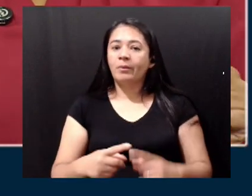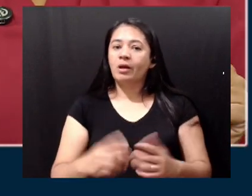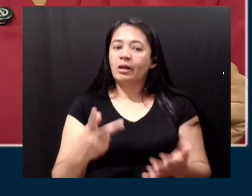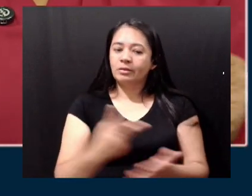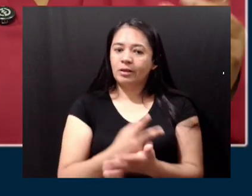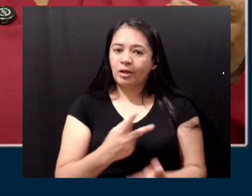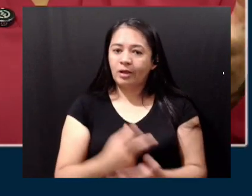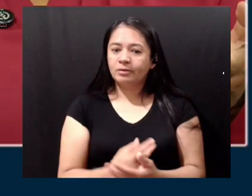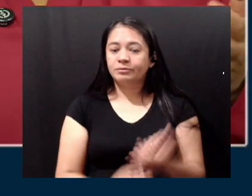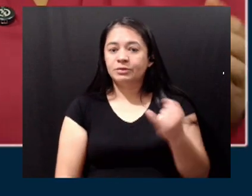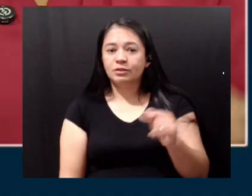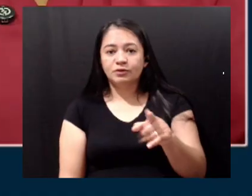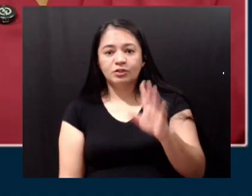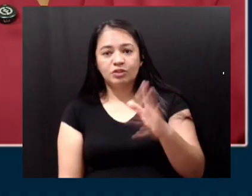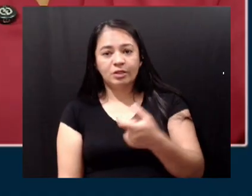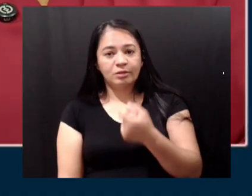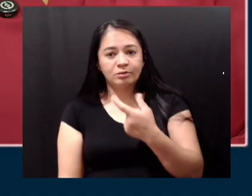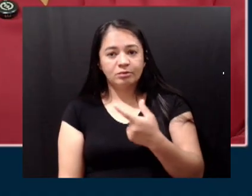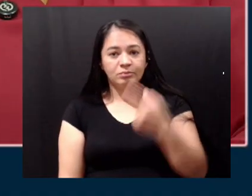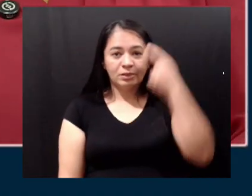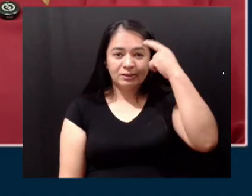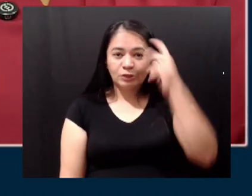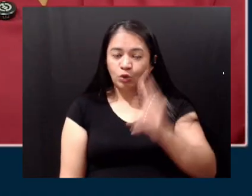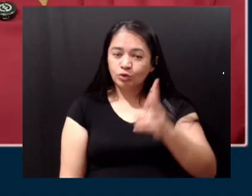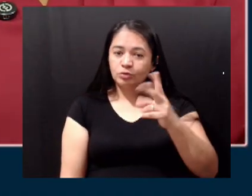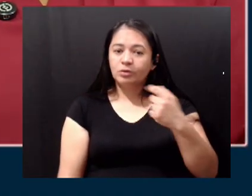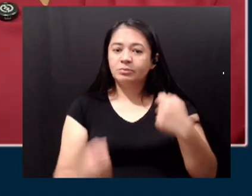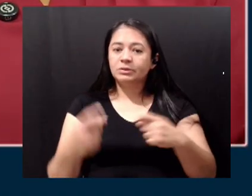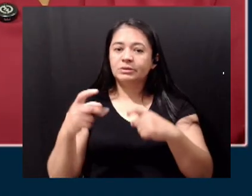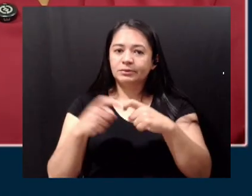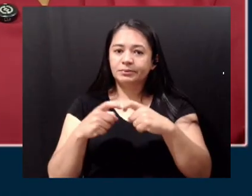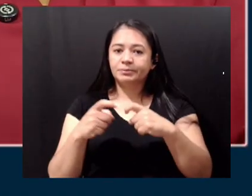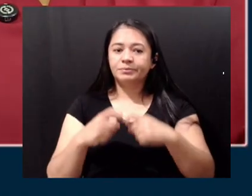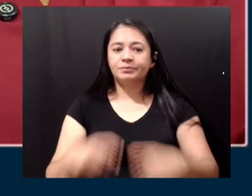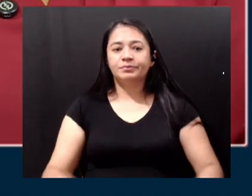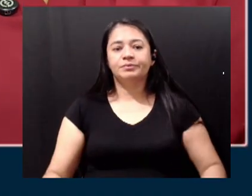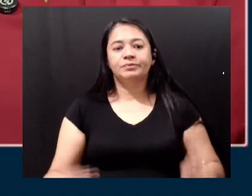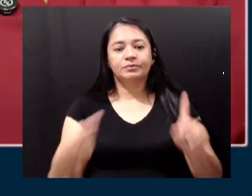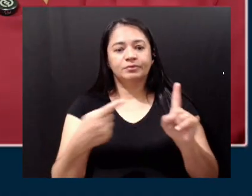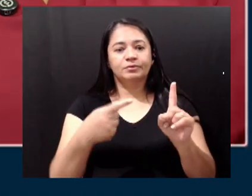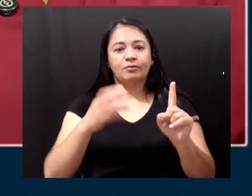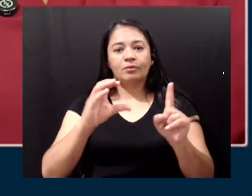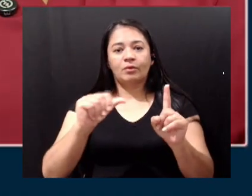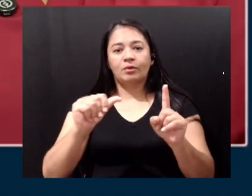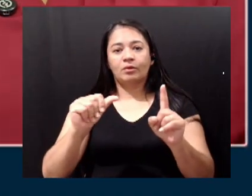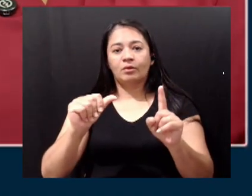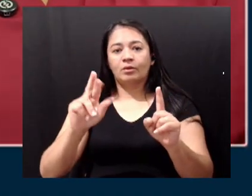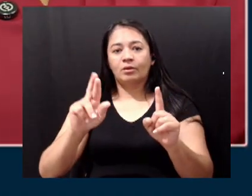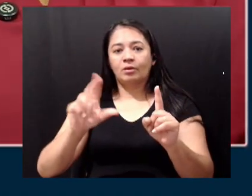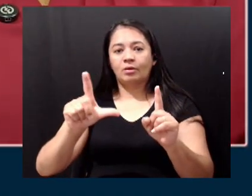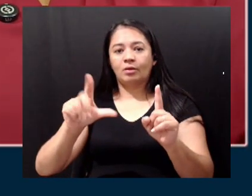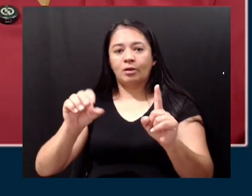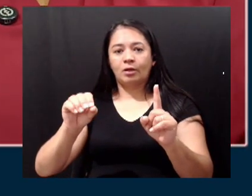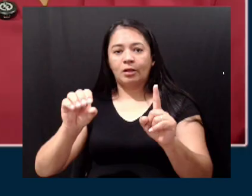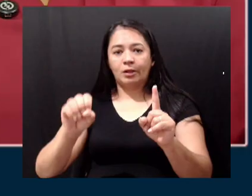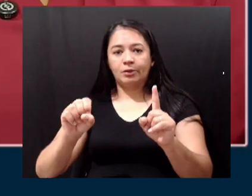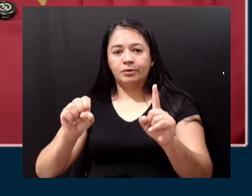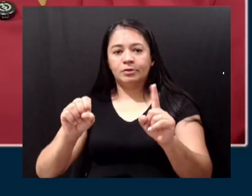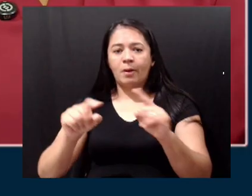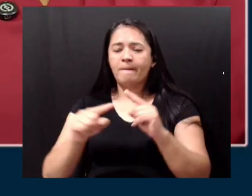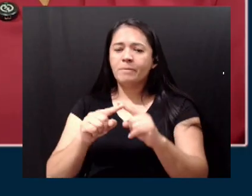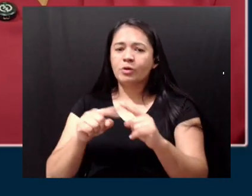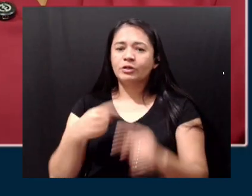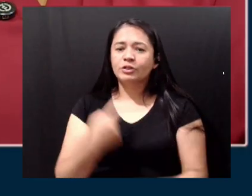dor de cabeça não passou, tem que procurar o médico. Vamos lá, Carlos Eduardo do Jardim Miriam. Por que mesmo sabendo dos riscos,